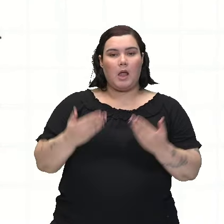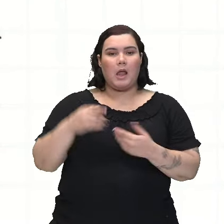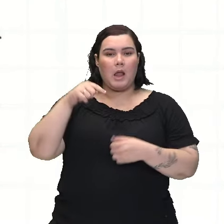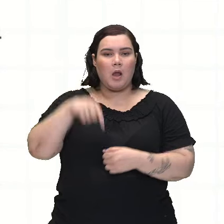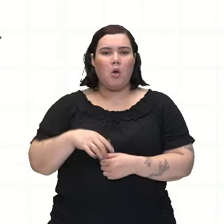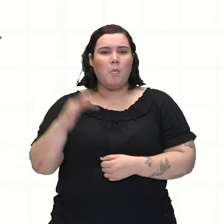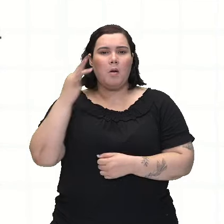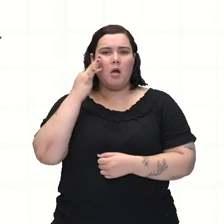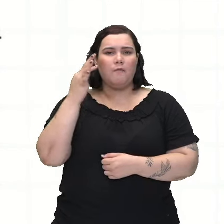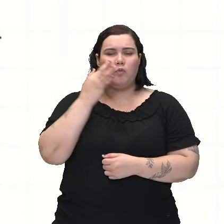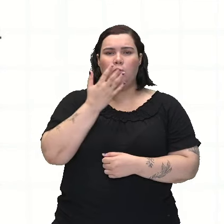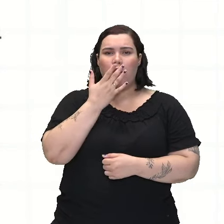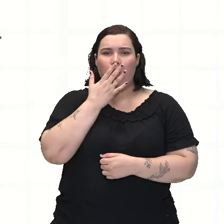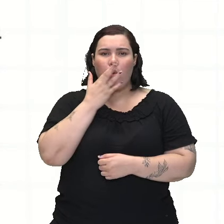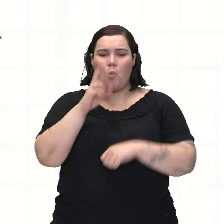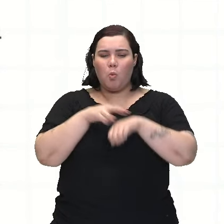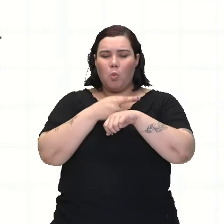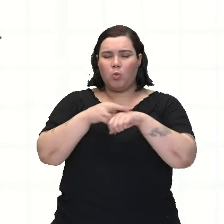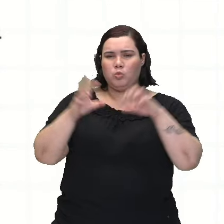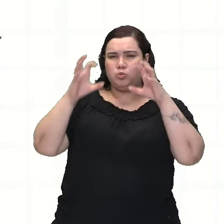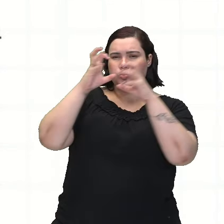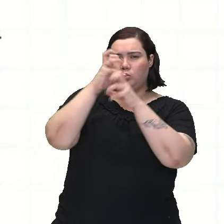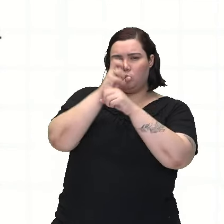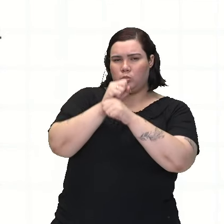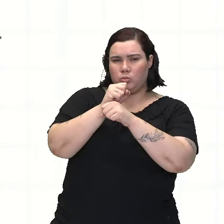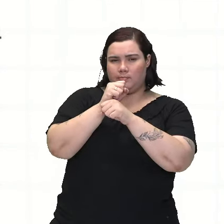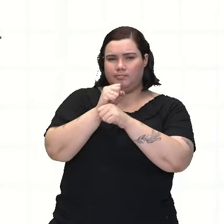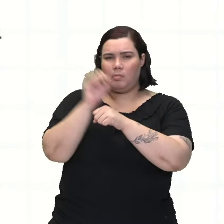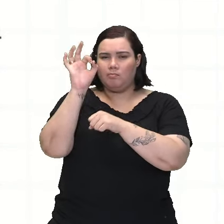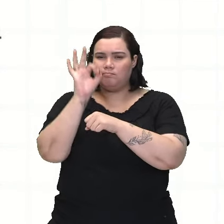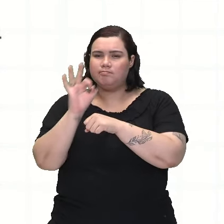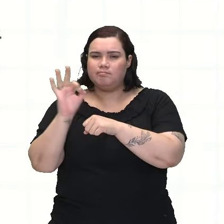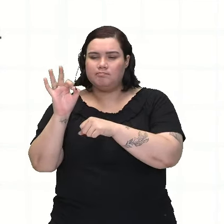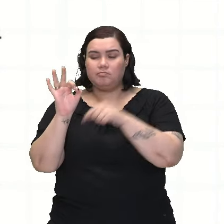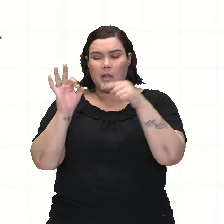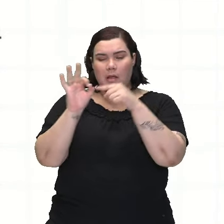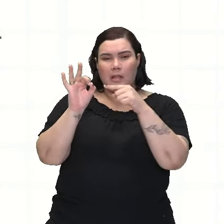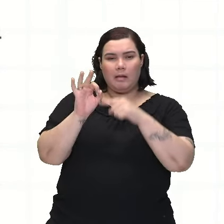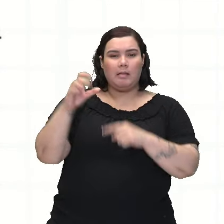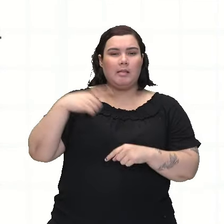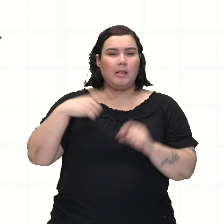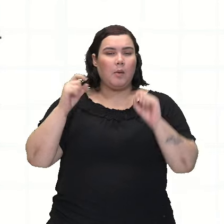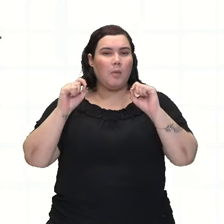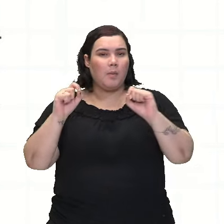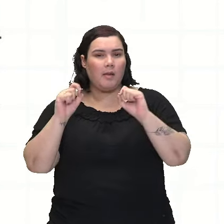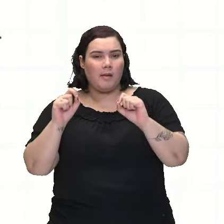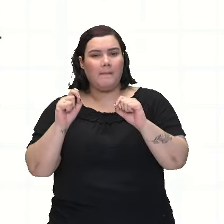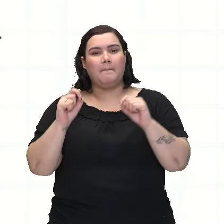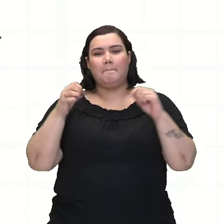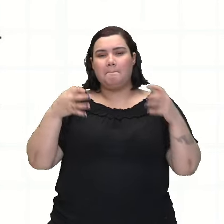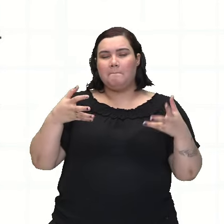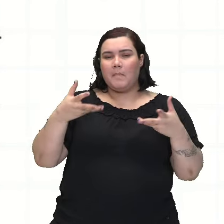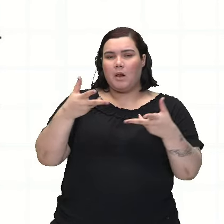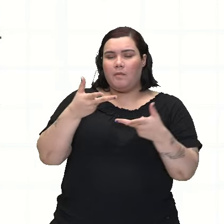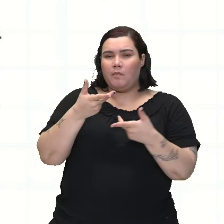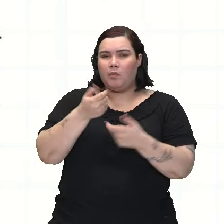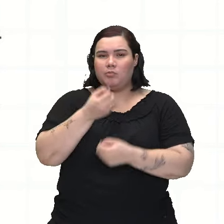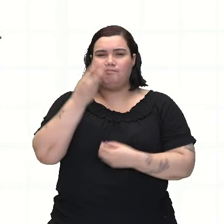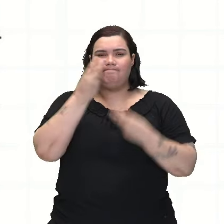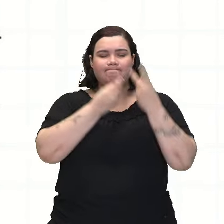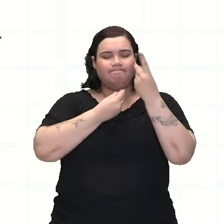fruta roxa escura. Ela oferece uma explosão